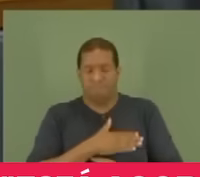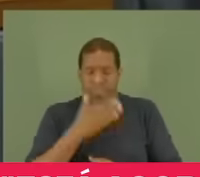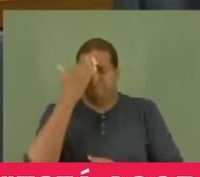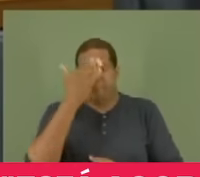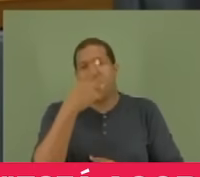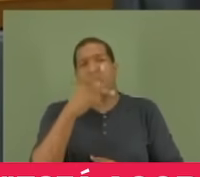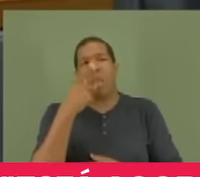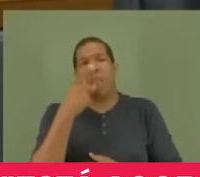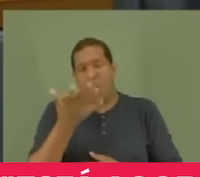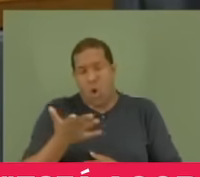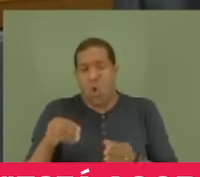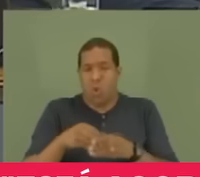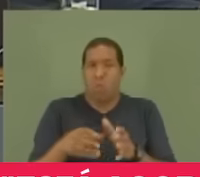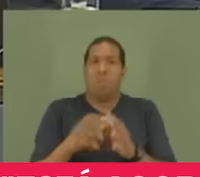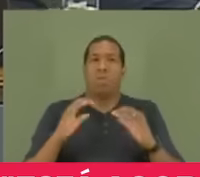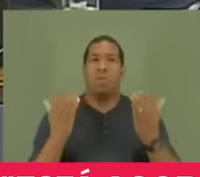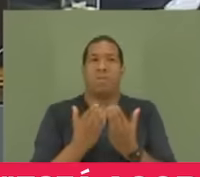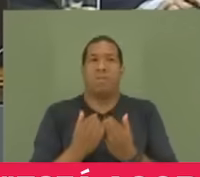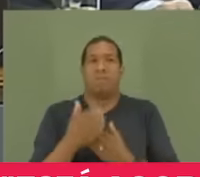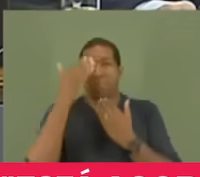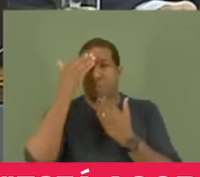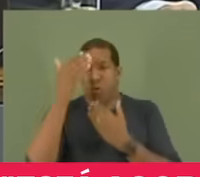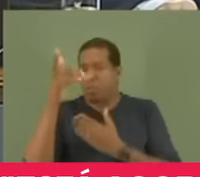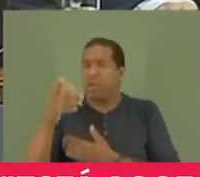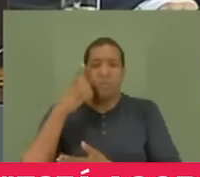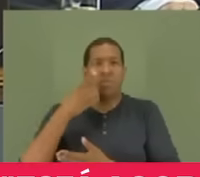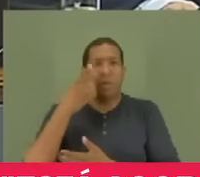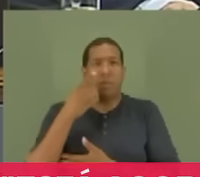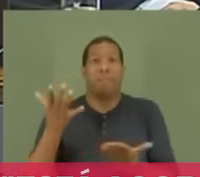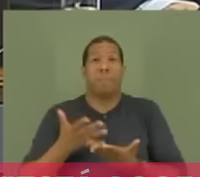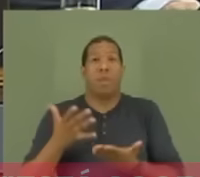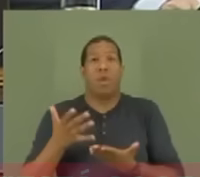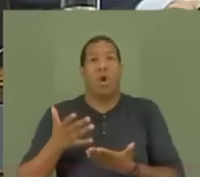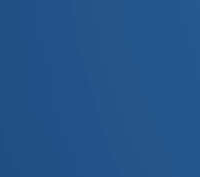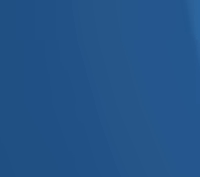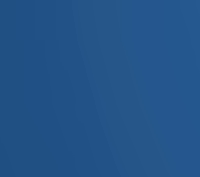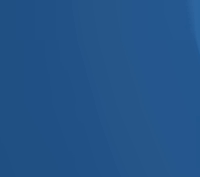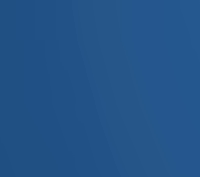depoimento que o senhor trouxe hoje a esta comissão. Muito obrigado, deputado. Passando agora...